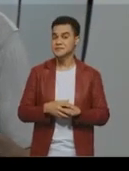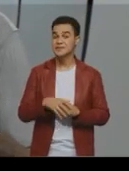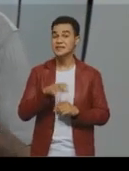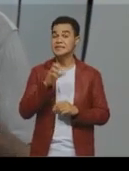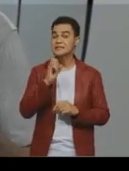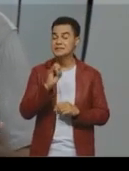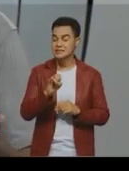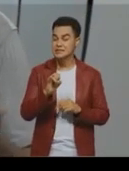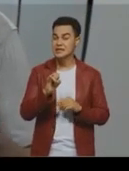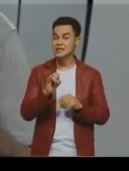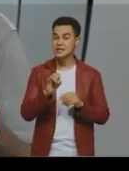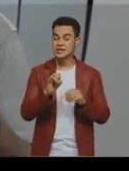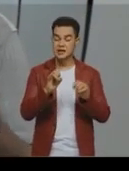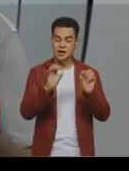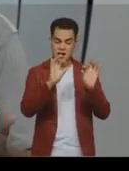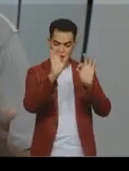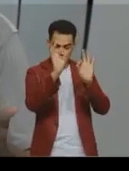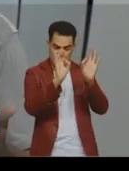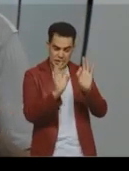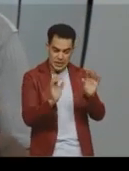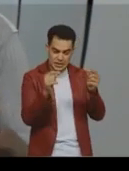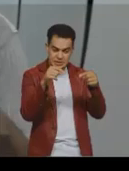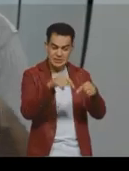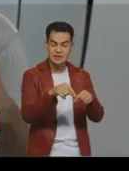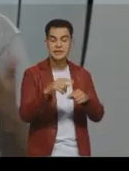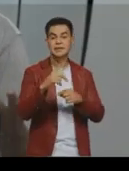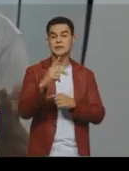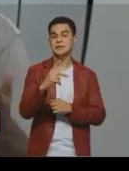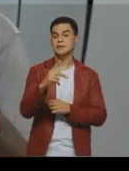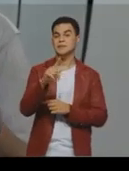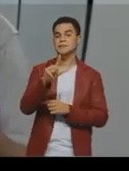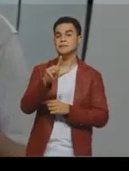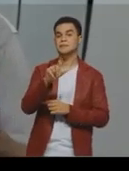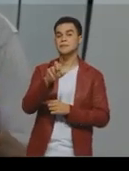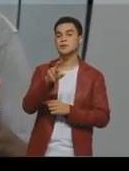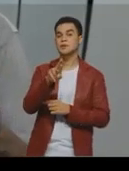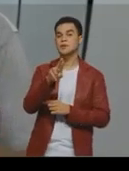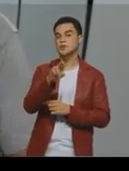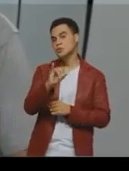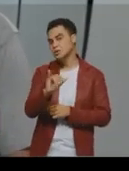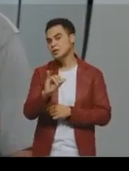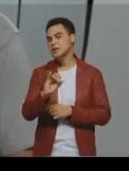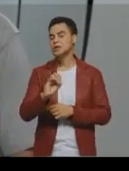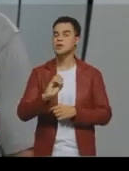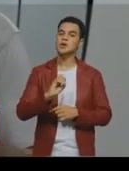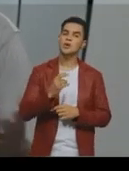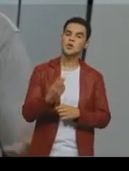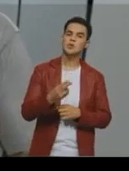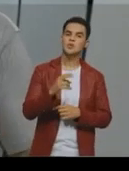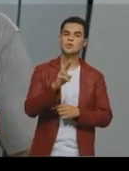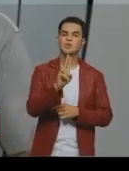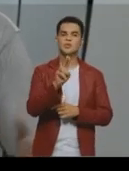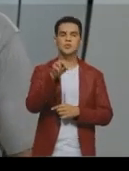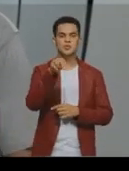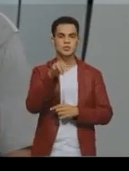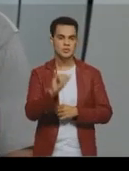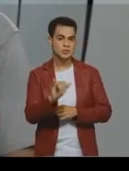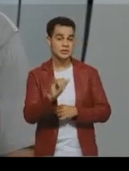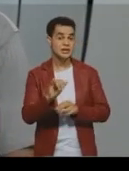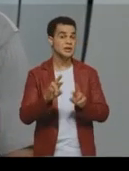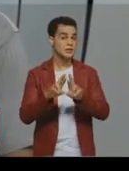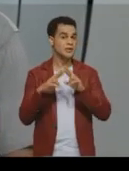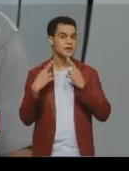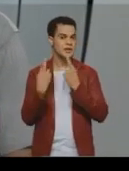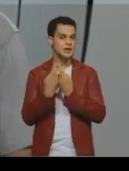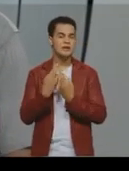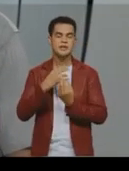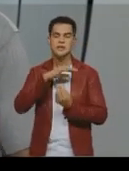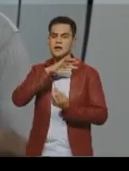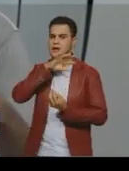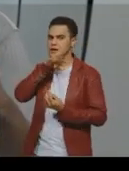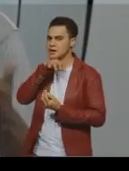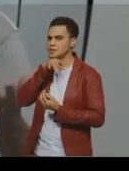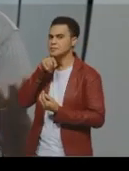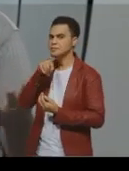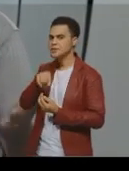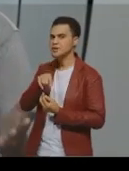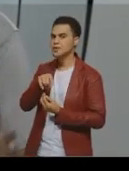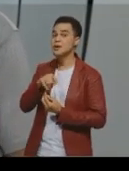é pluricelular ou unicelular, se ele é composto de uma ou mais células. No caso do reino animal, nós temos